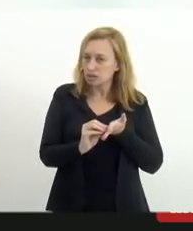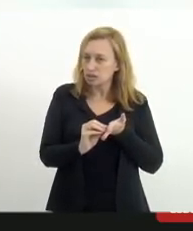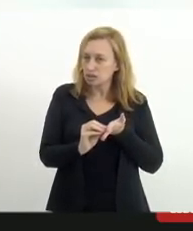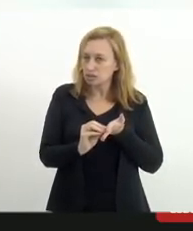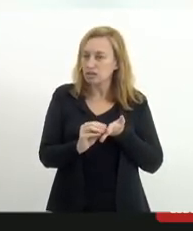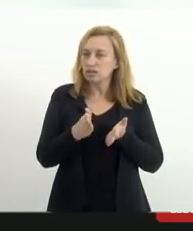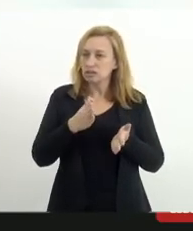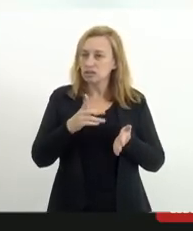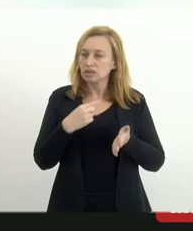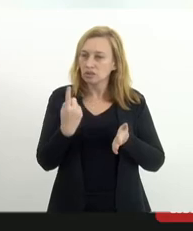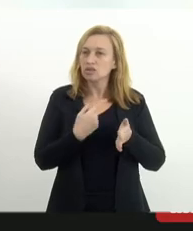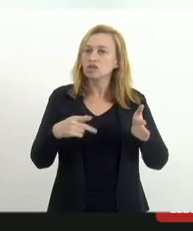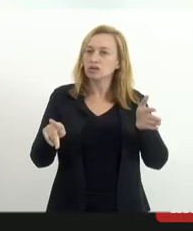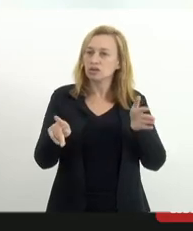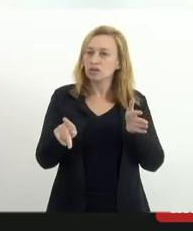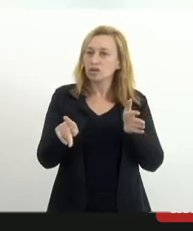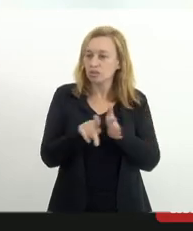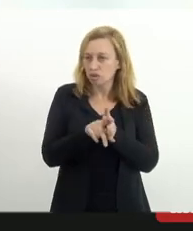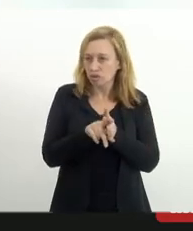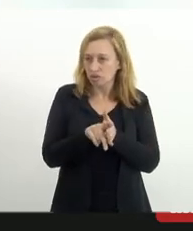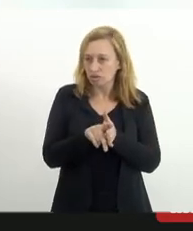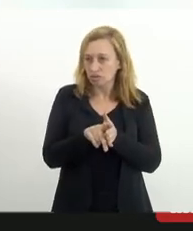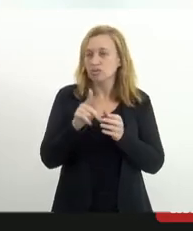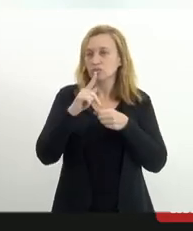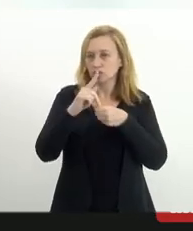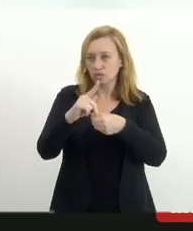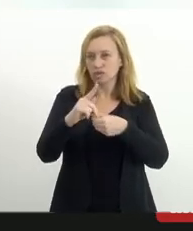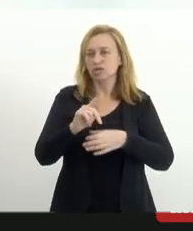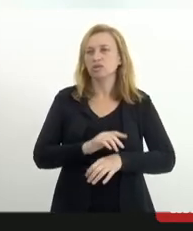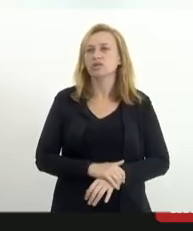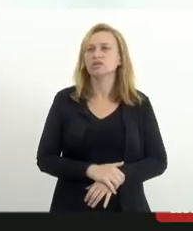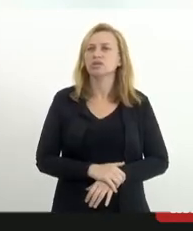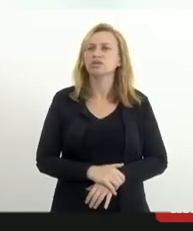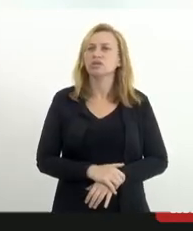da nossa procuradoria. Doutor Leivos,